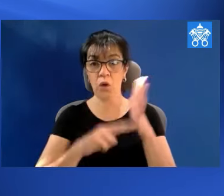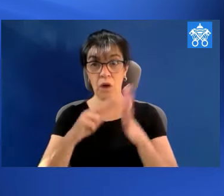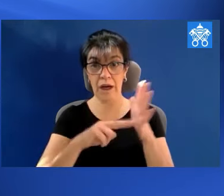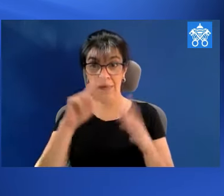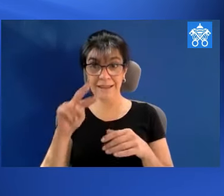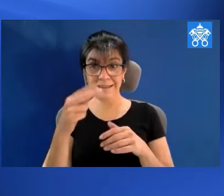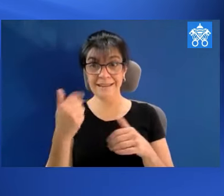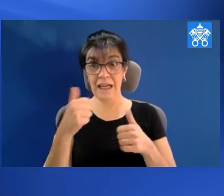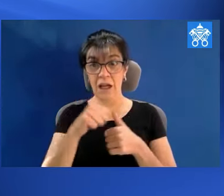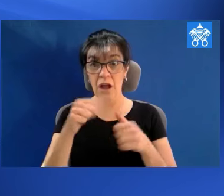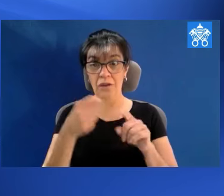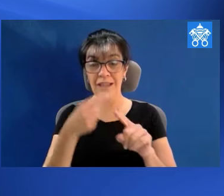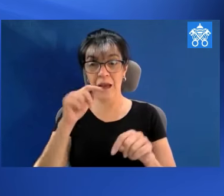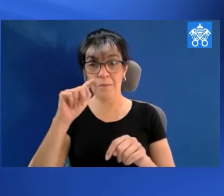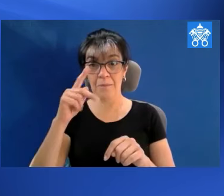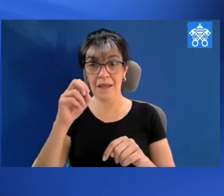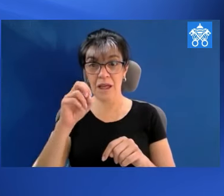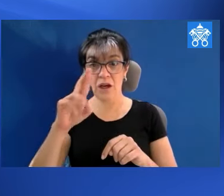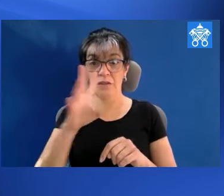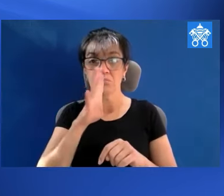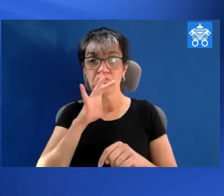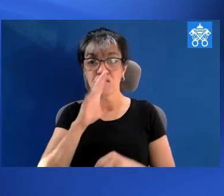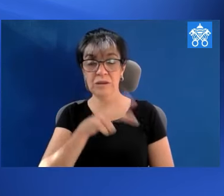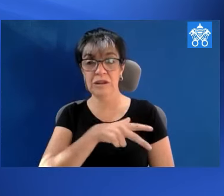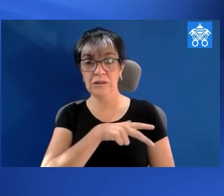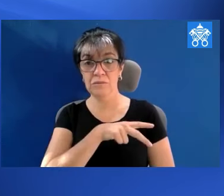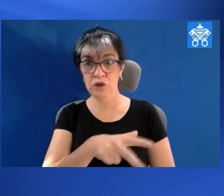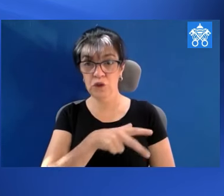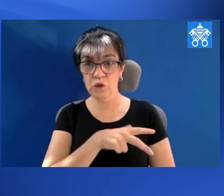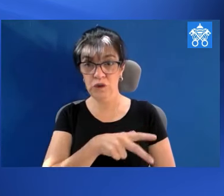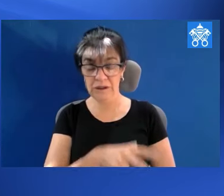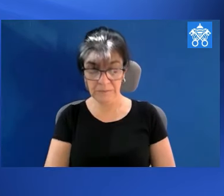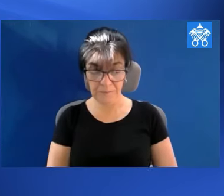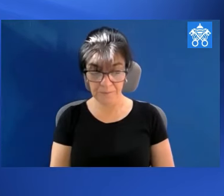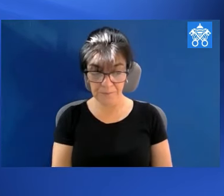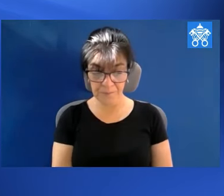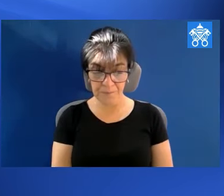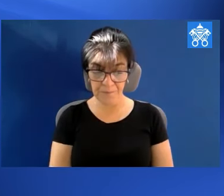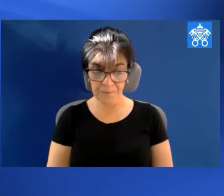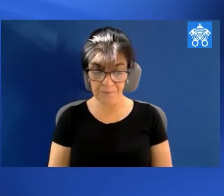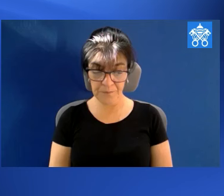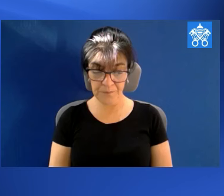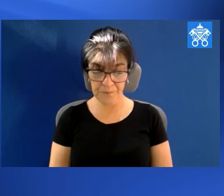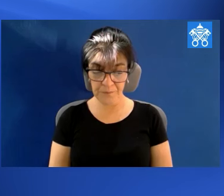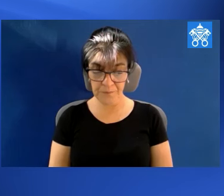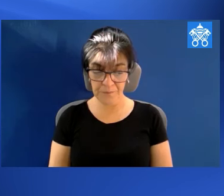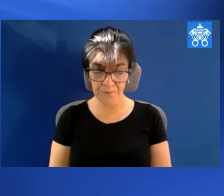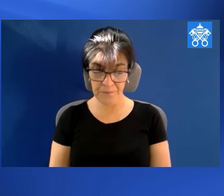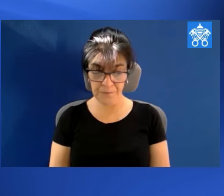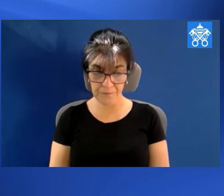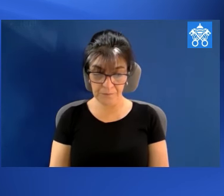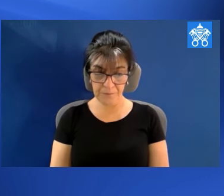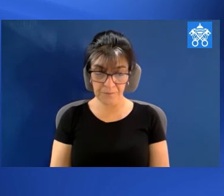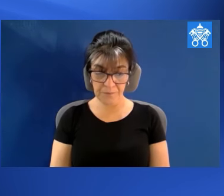Leitura da segunda carta de São Pedro. Irmãos, antes de tudo, tende presente